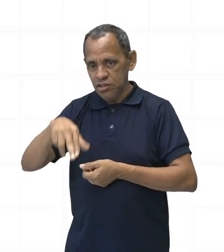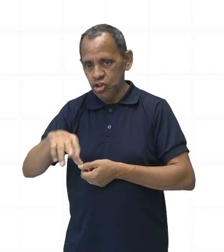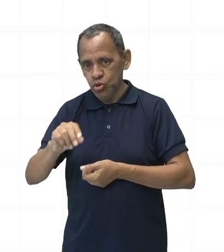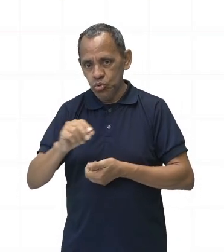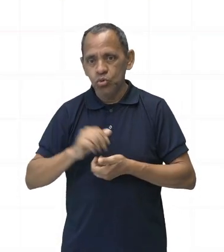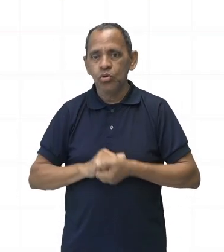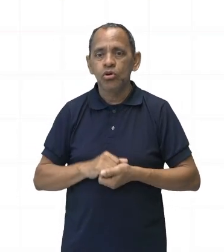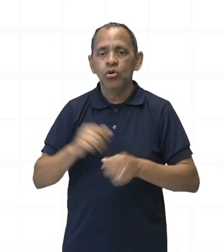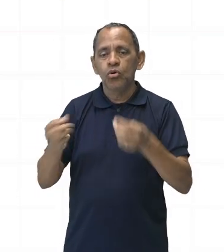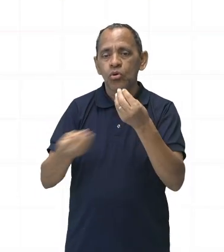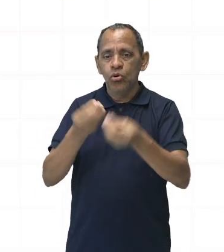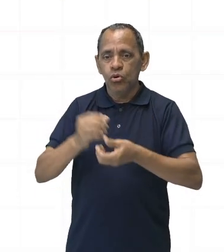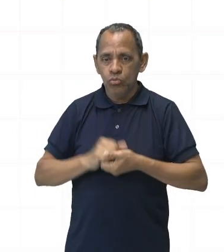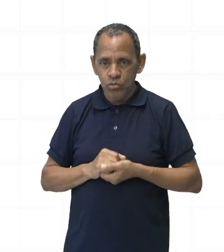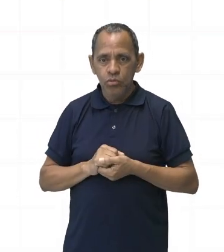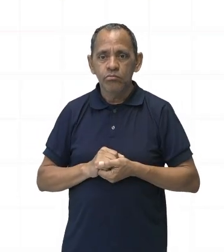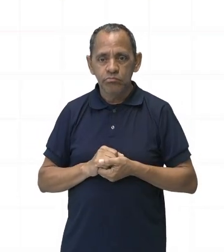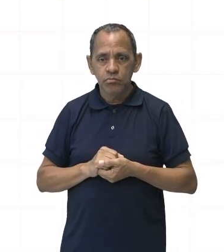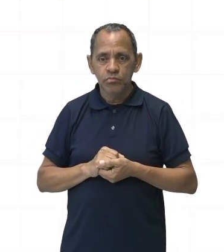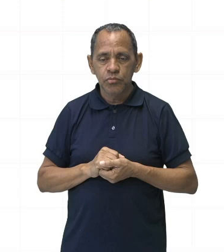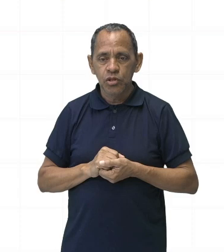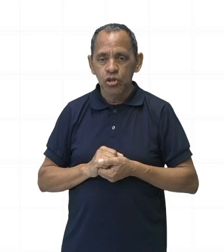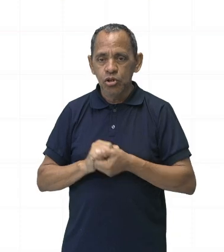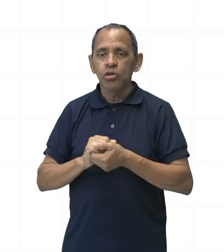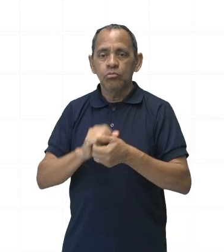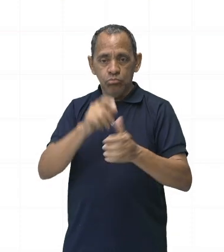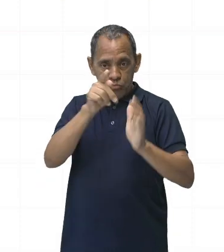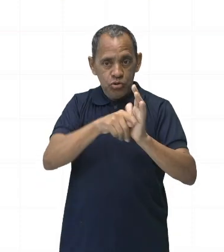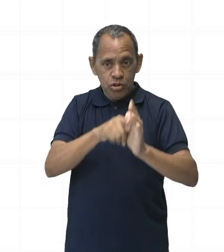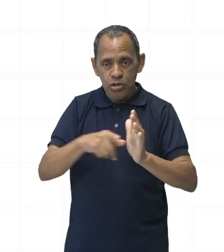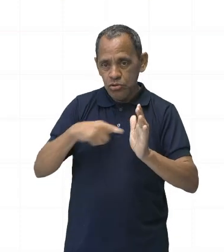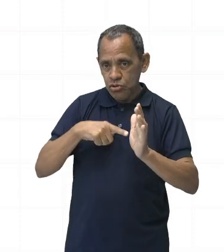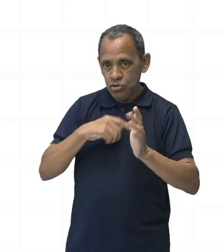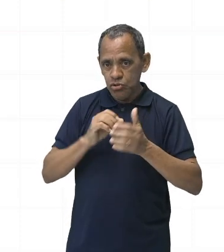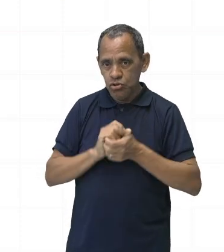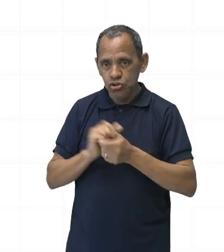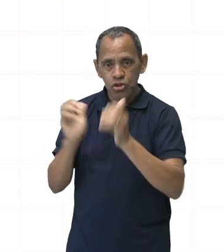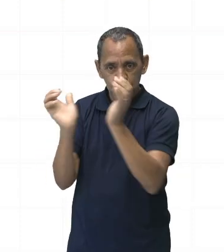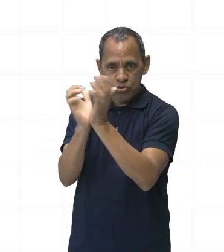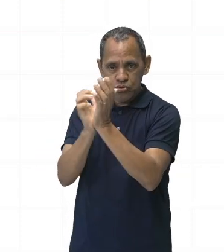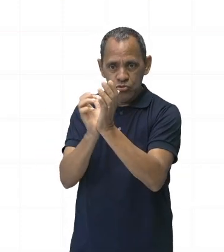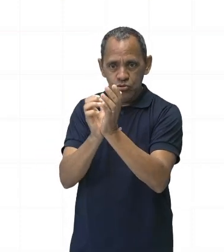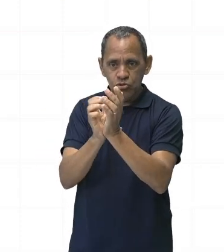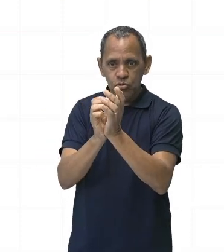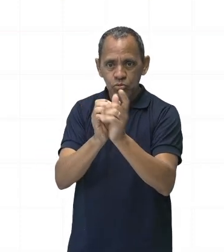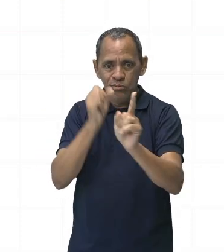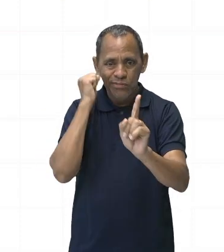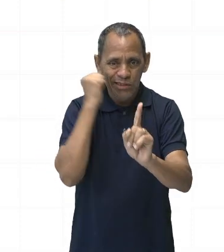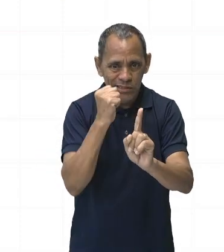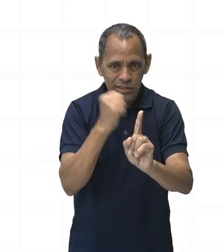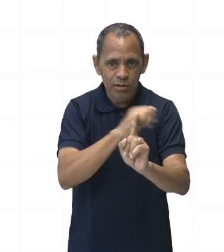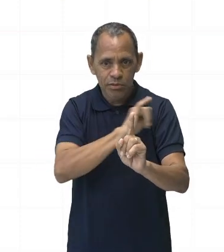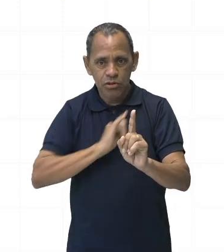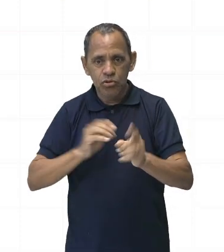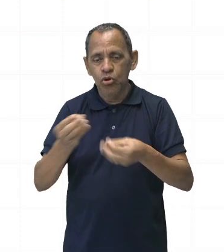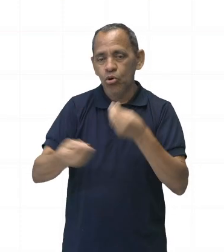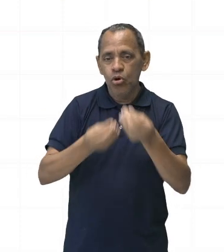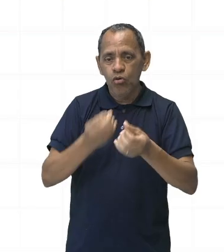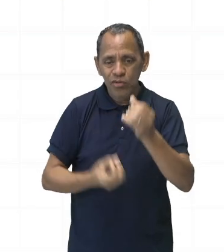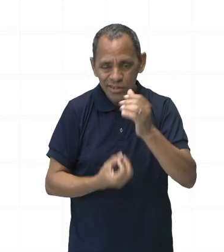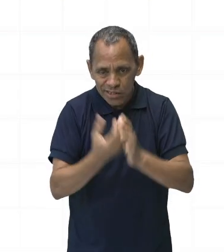republicanos radicais, certo? Então vamos lá verificar como é que aconteceu a instalação,